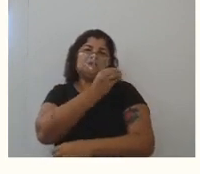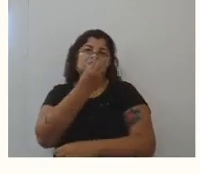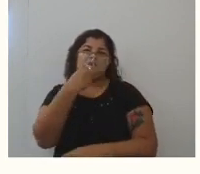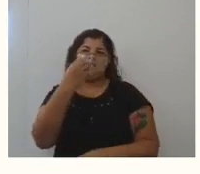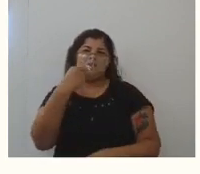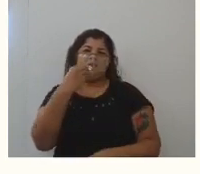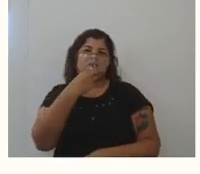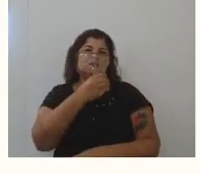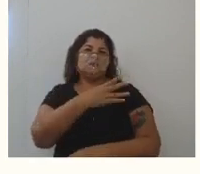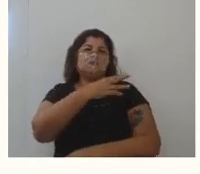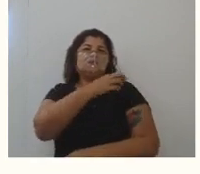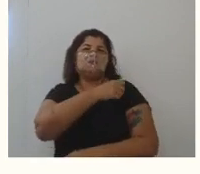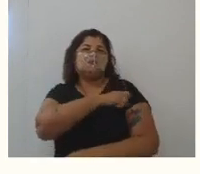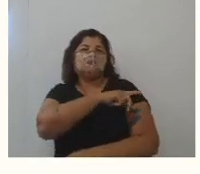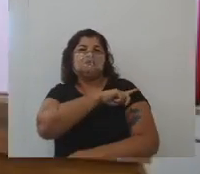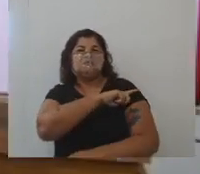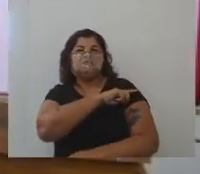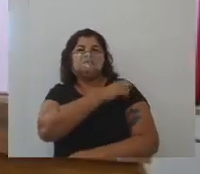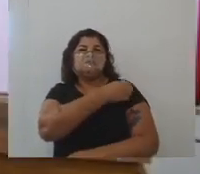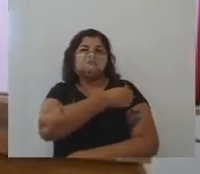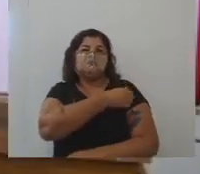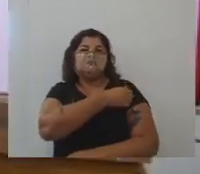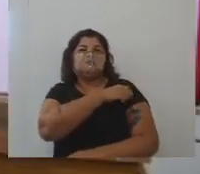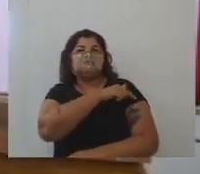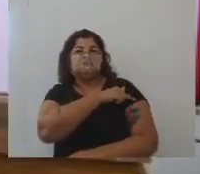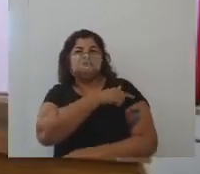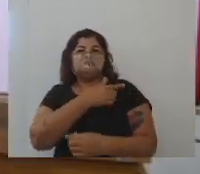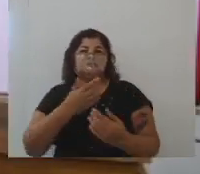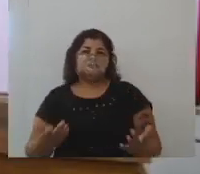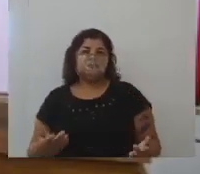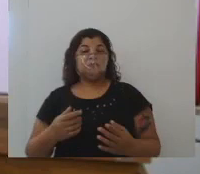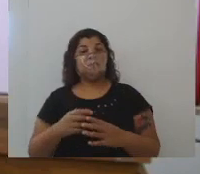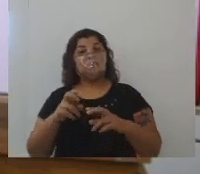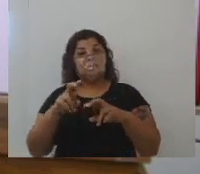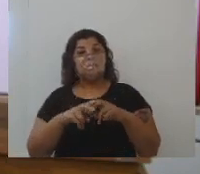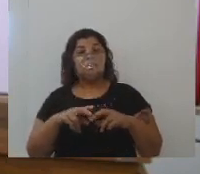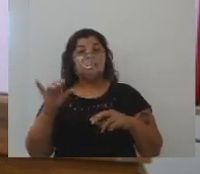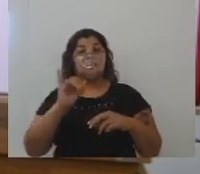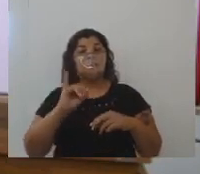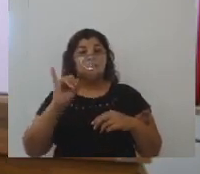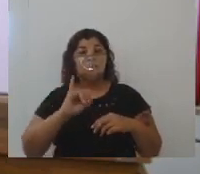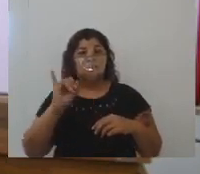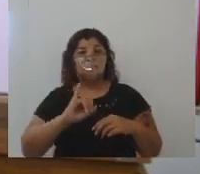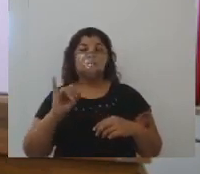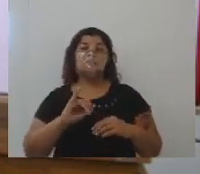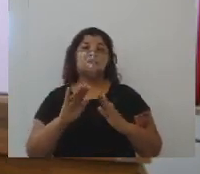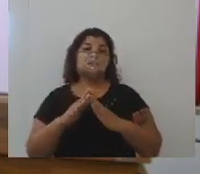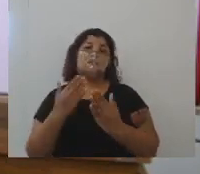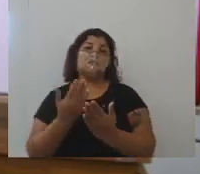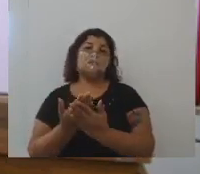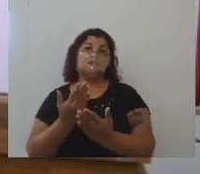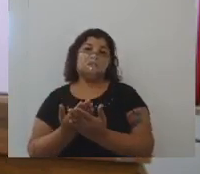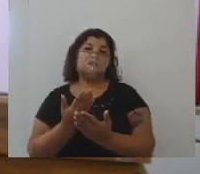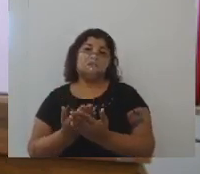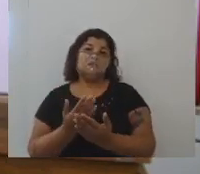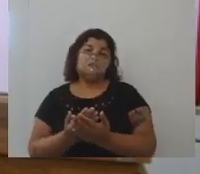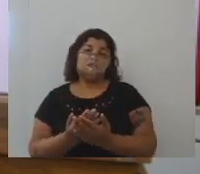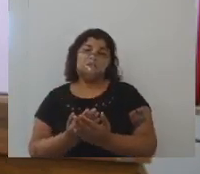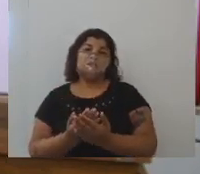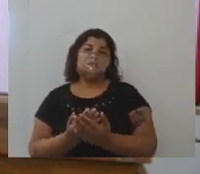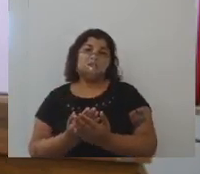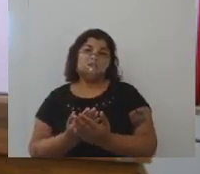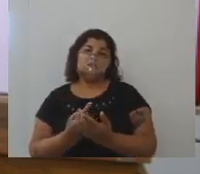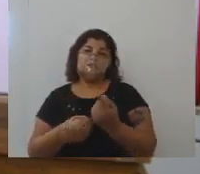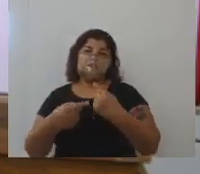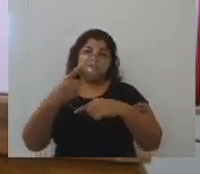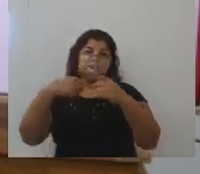ensino fundamental incompleto. Então, o que é que a gente pode concluir aí, gente? Que a escola, ela é importantíssima nesse processo. Importantíssima